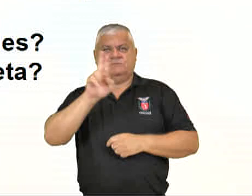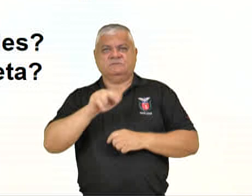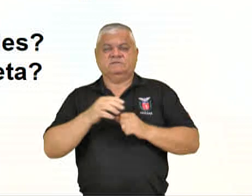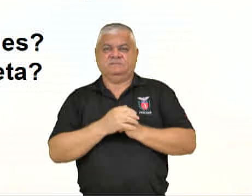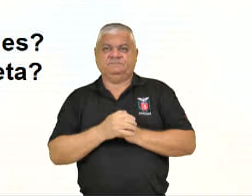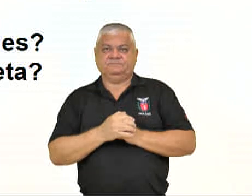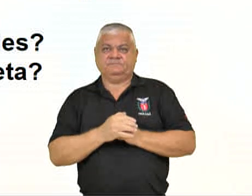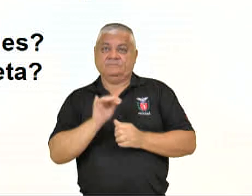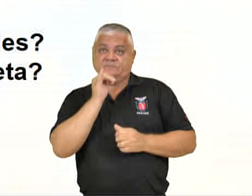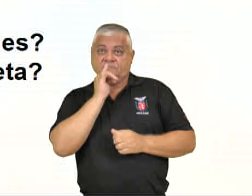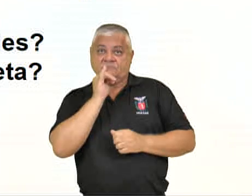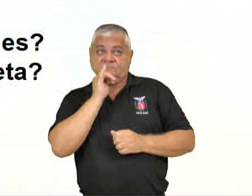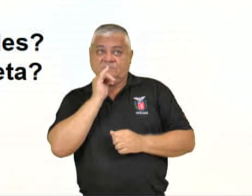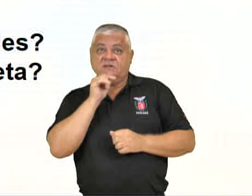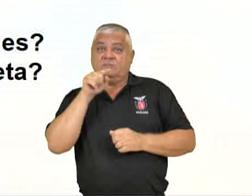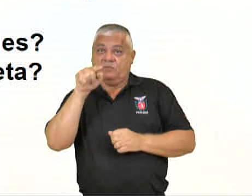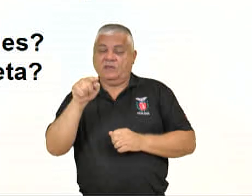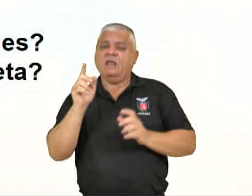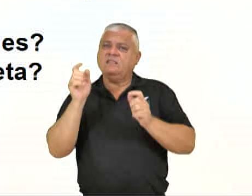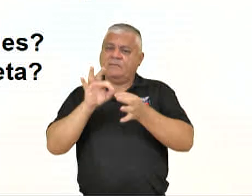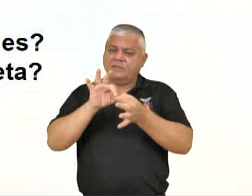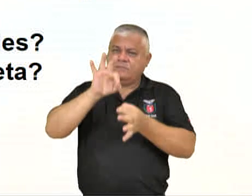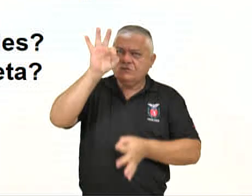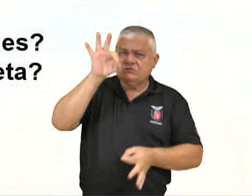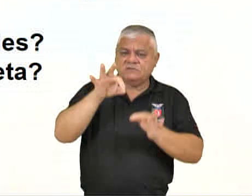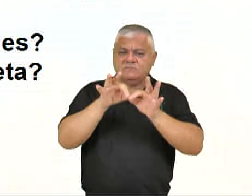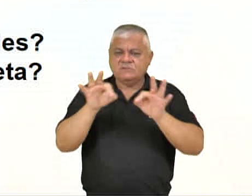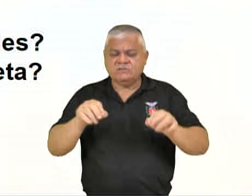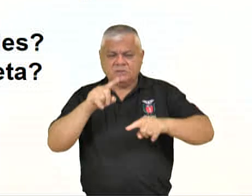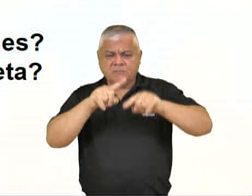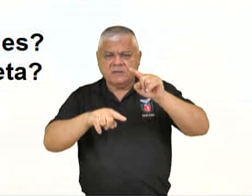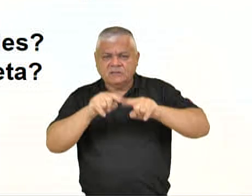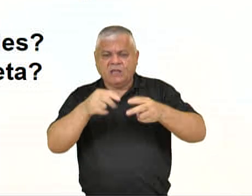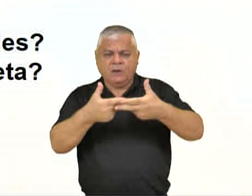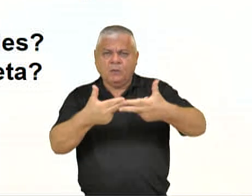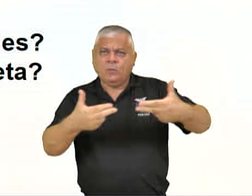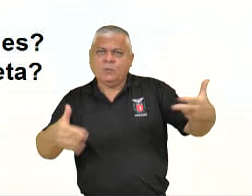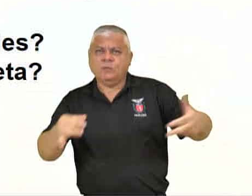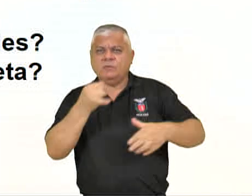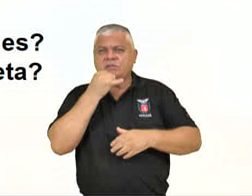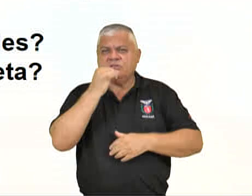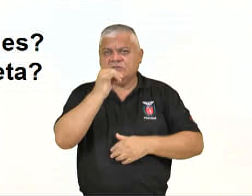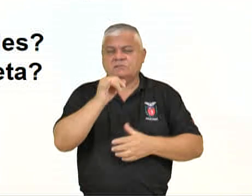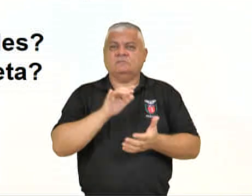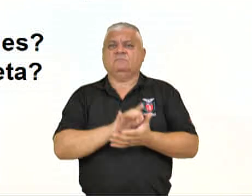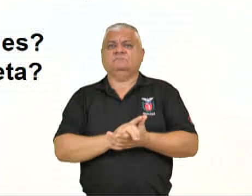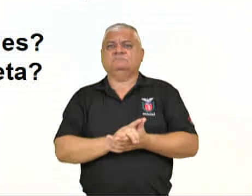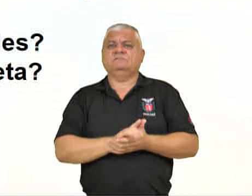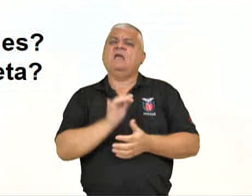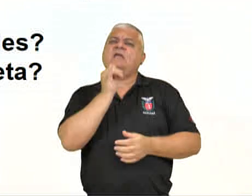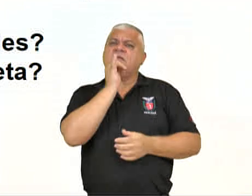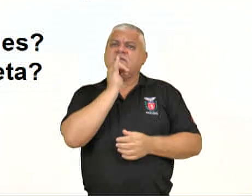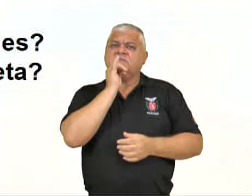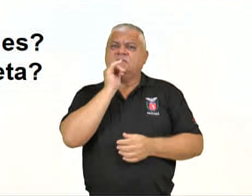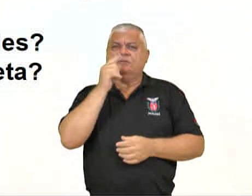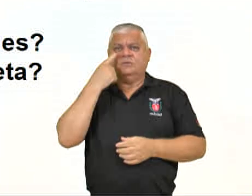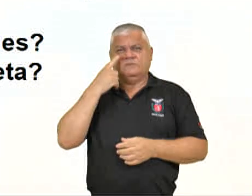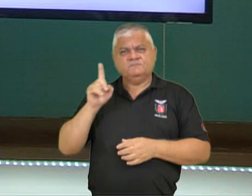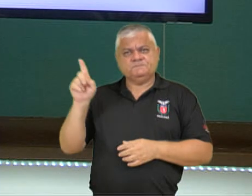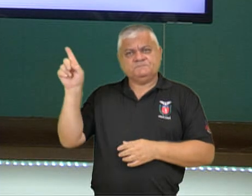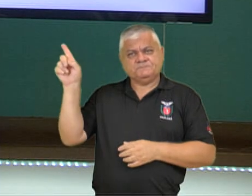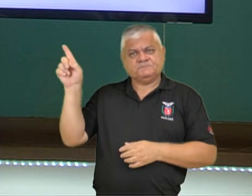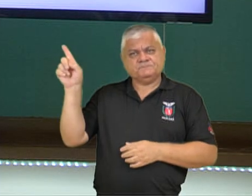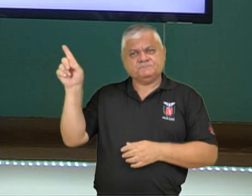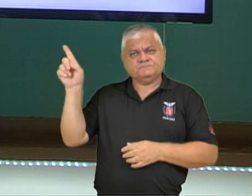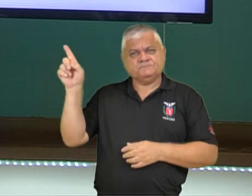físicas. Com elas, podemos mensurar as propriedades da matéria e da energia. Então, aqui nós temos alguns exemplos de